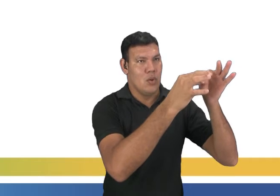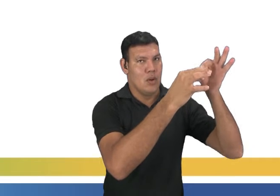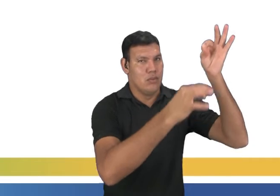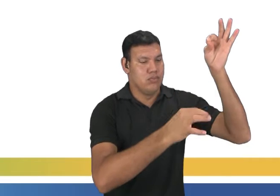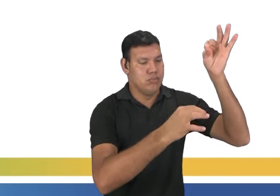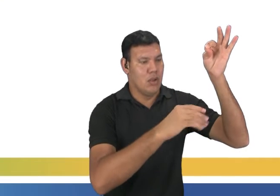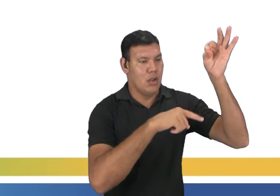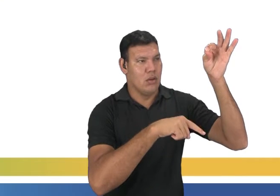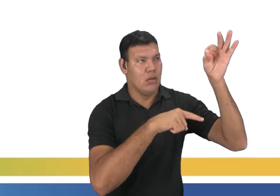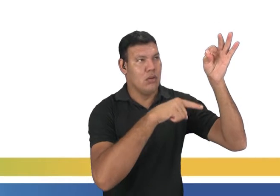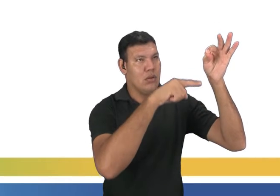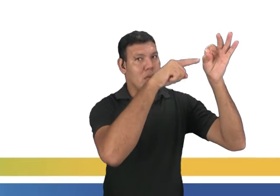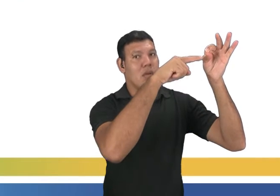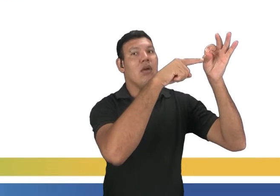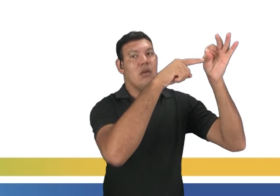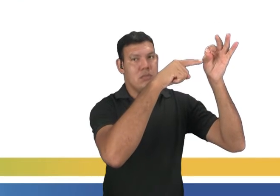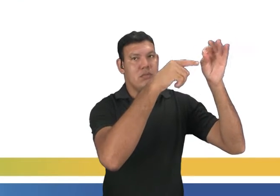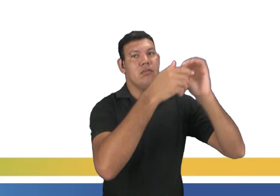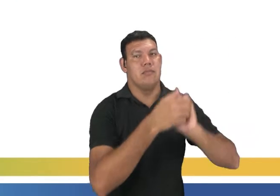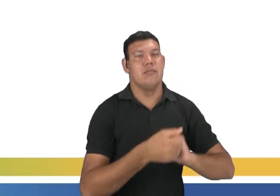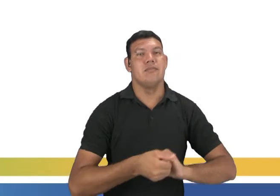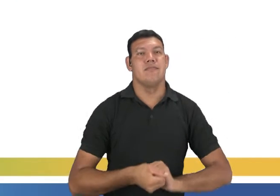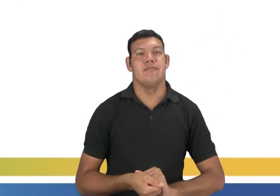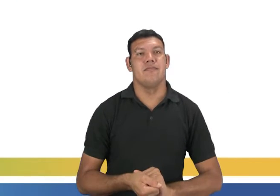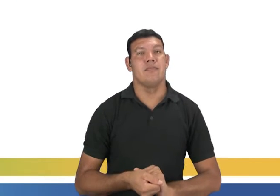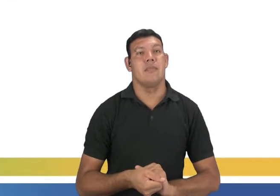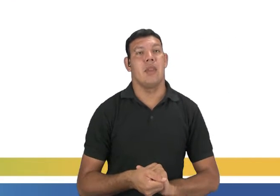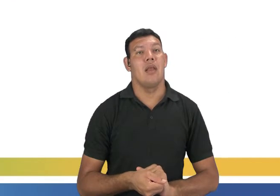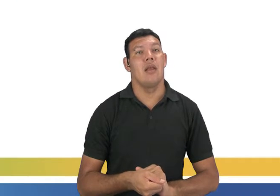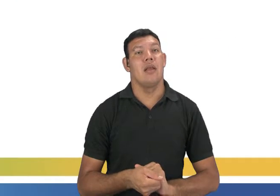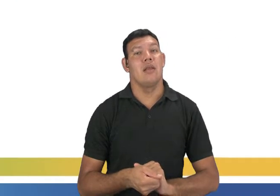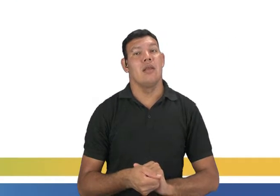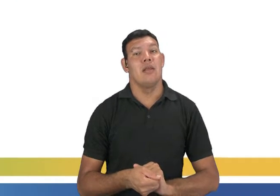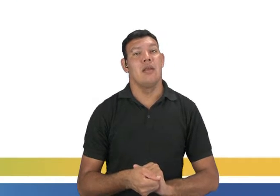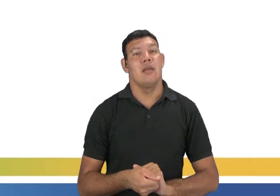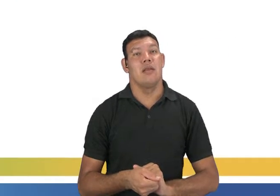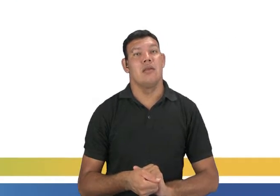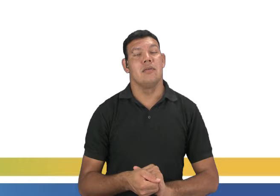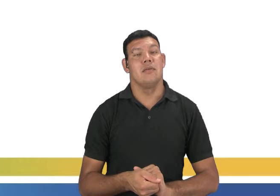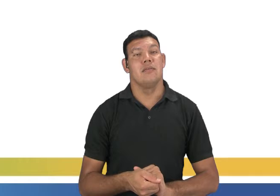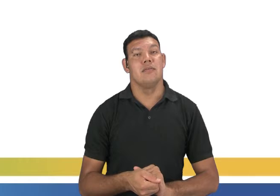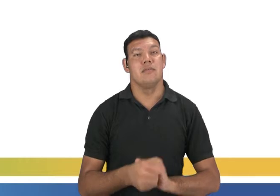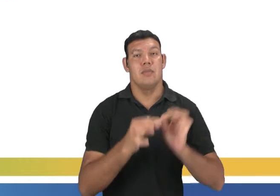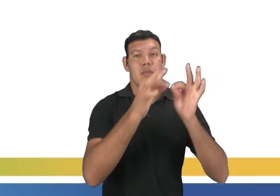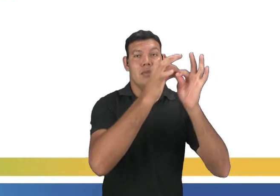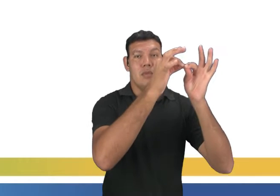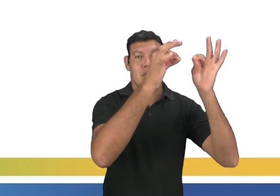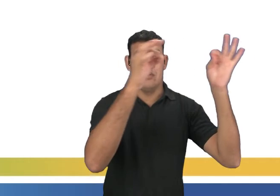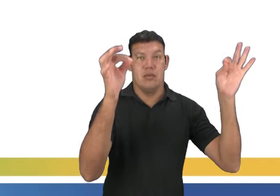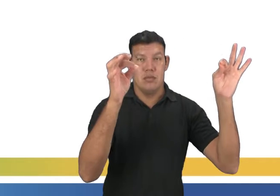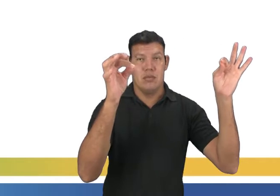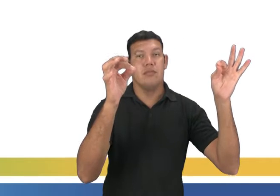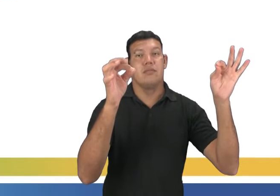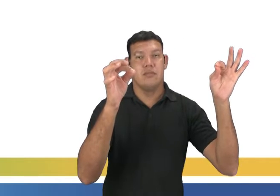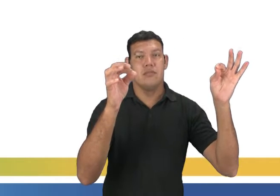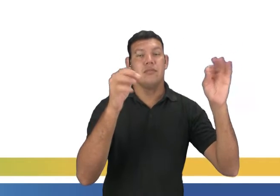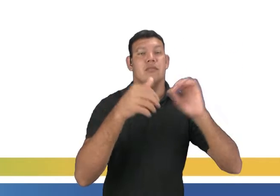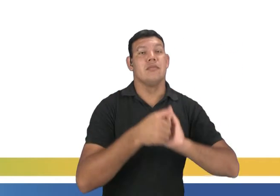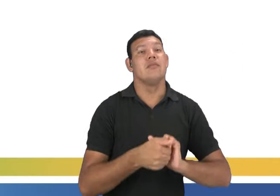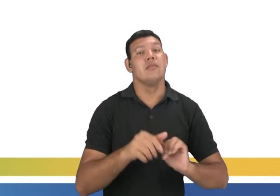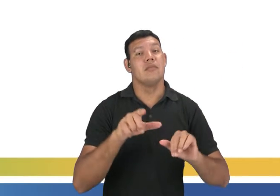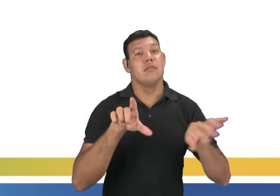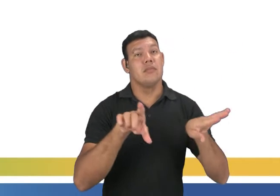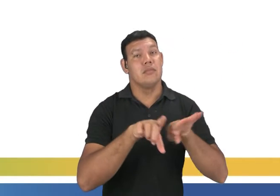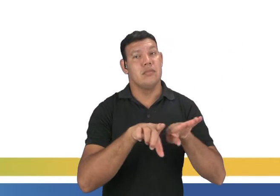da onda lá. E aí nós colocamos ali, ó, o lambda representado como comprimento de onda,